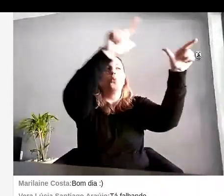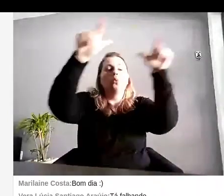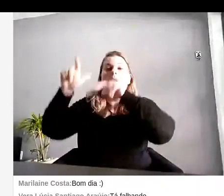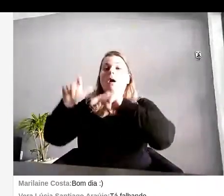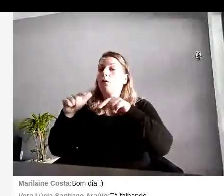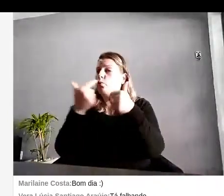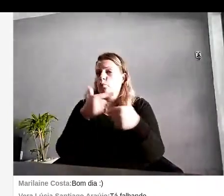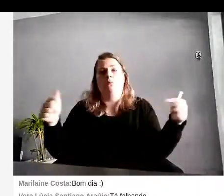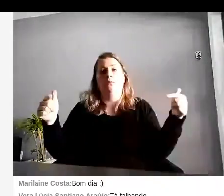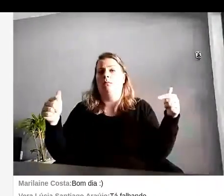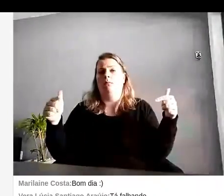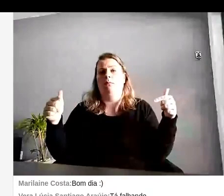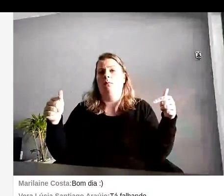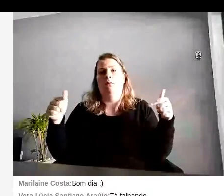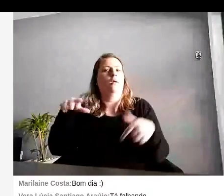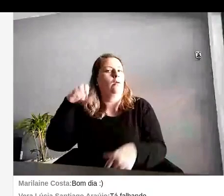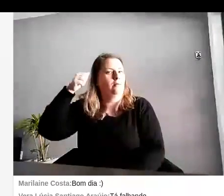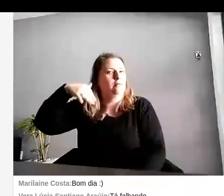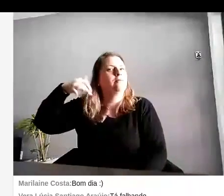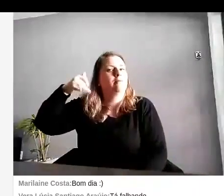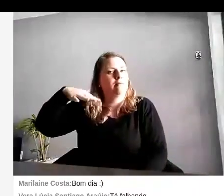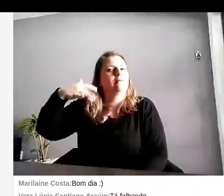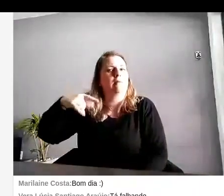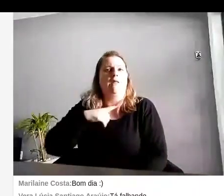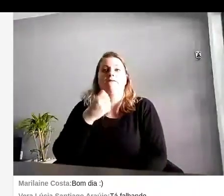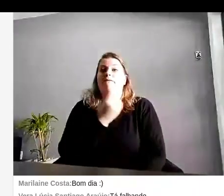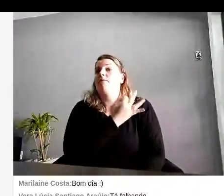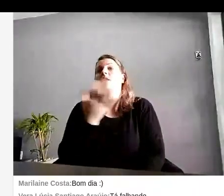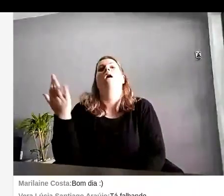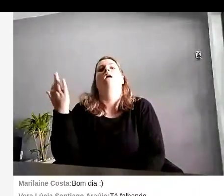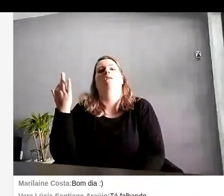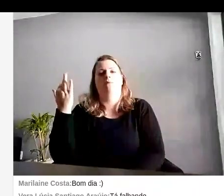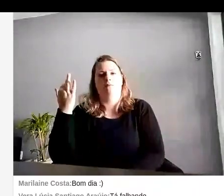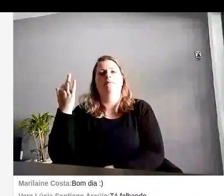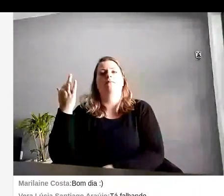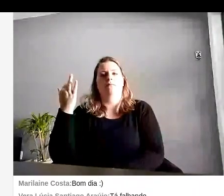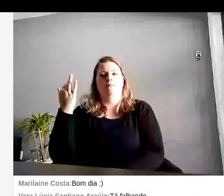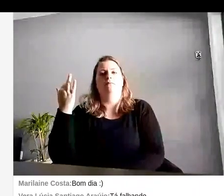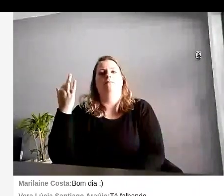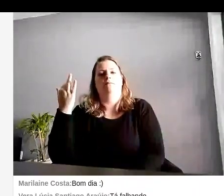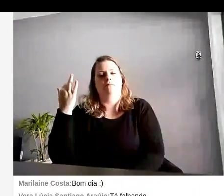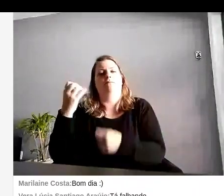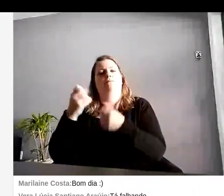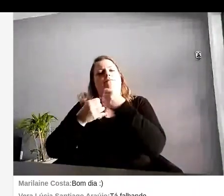Poderia citar vários, na verdade, mais do que os que eu poderia citar onde tem.